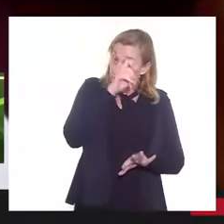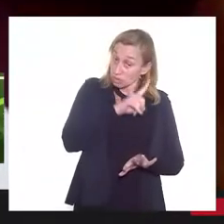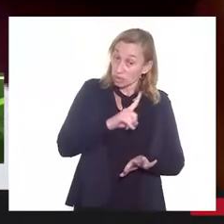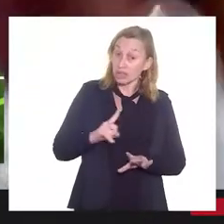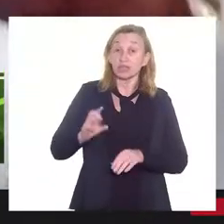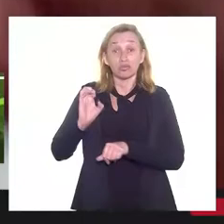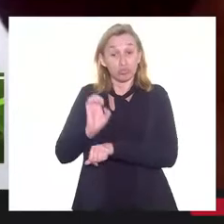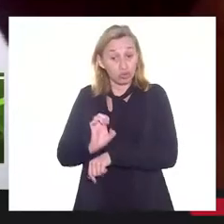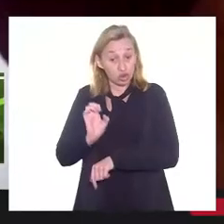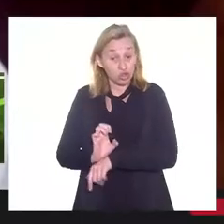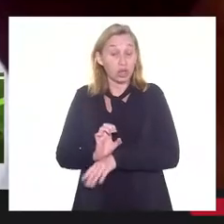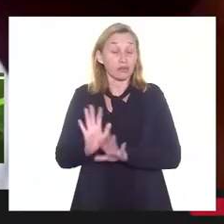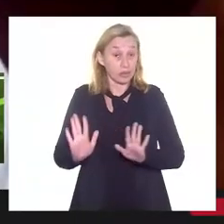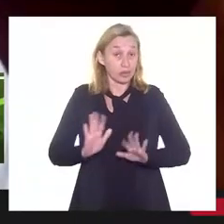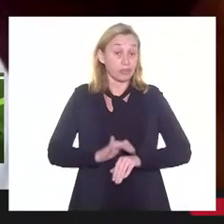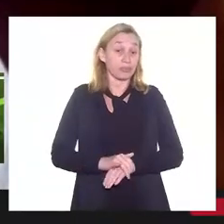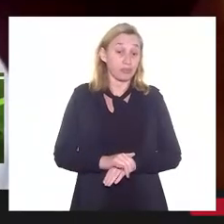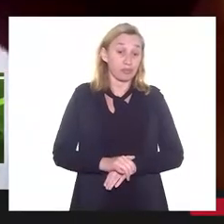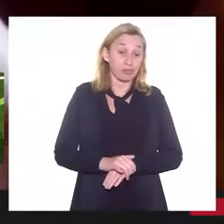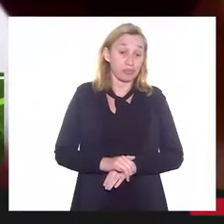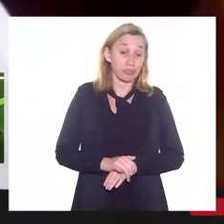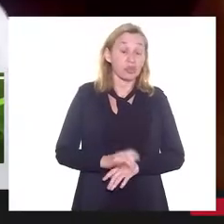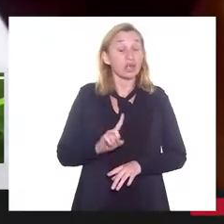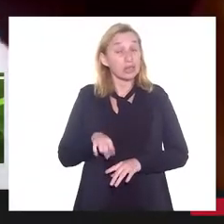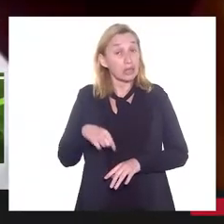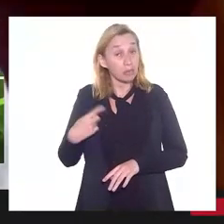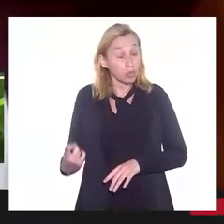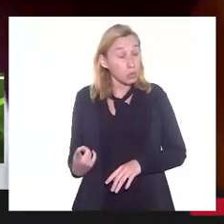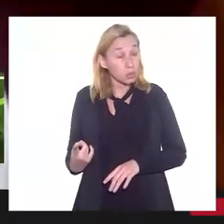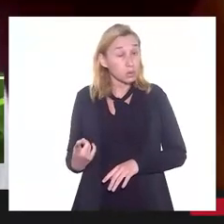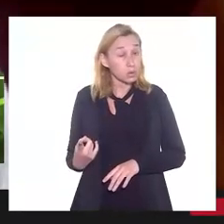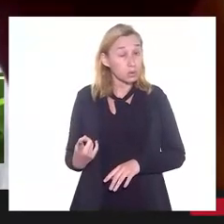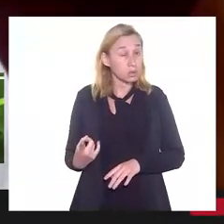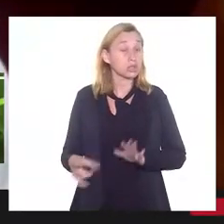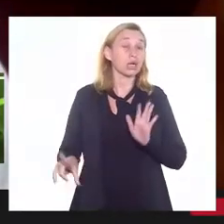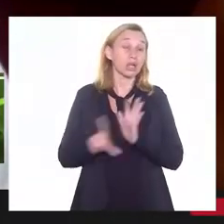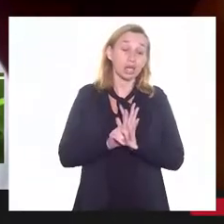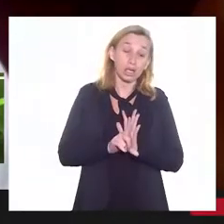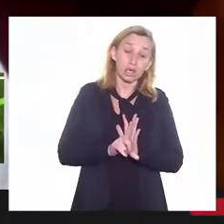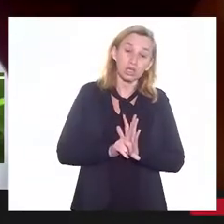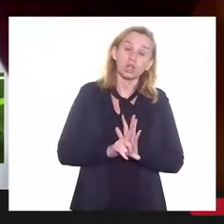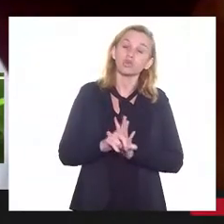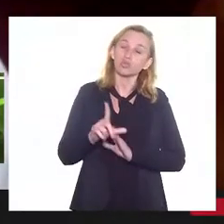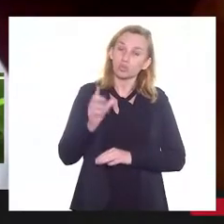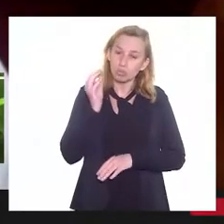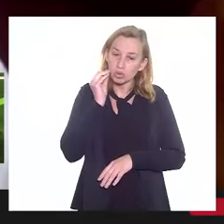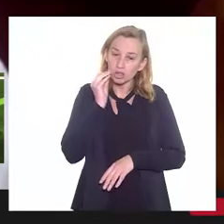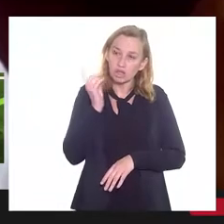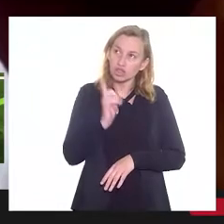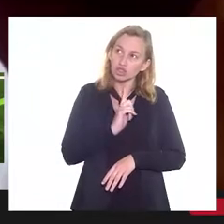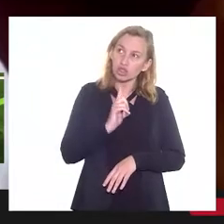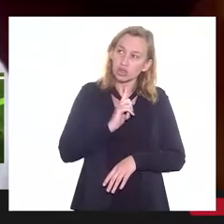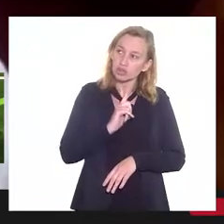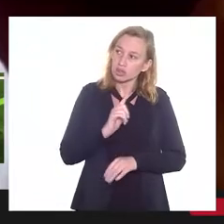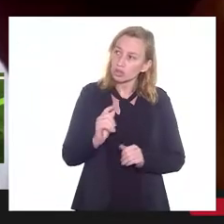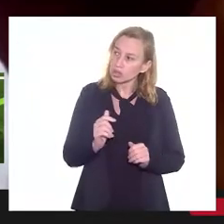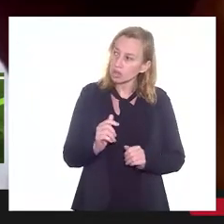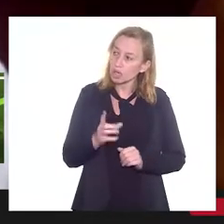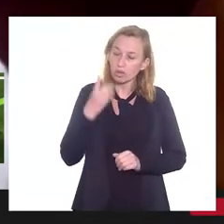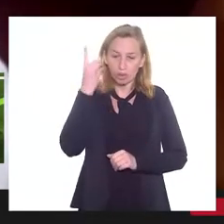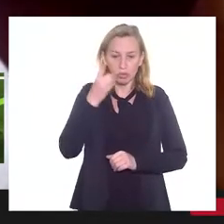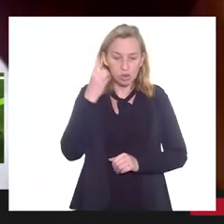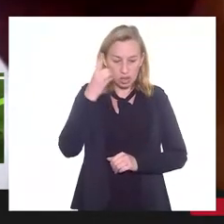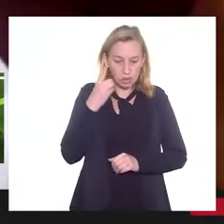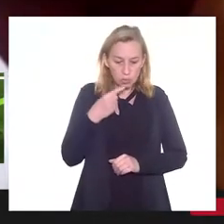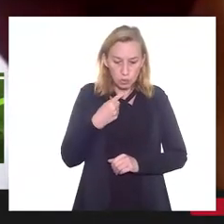do Estado lembro-me ainda que é depois mesmo depois da Lei eu tive oportunidade de estar com o